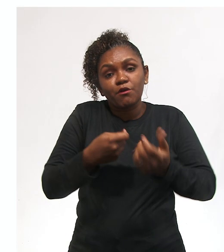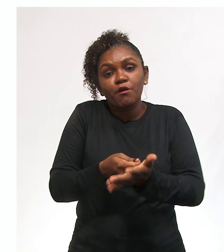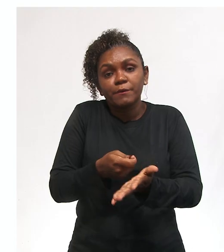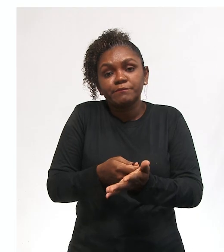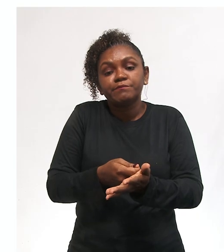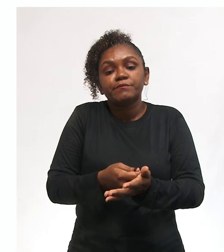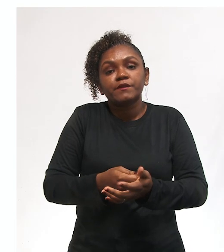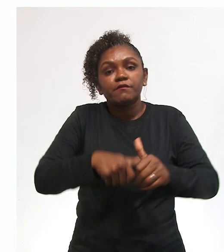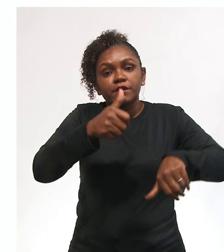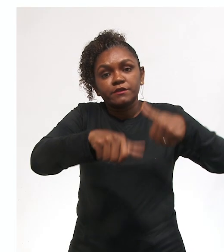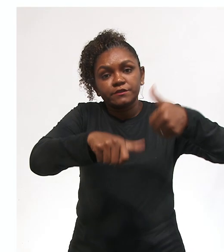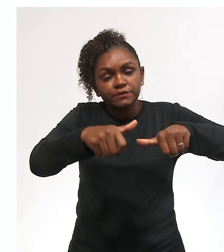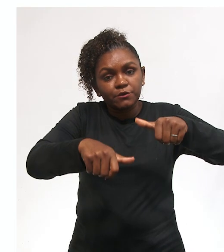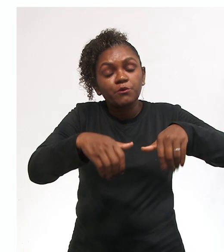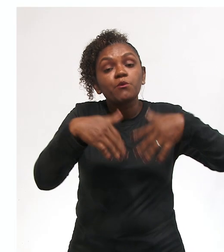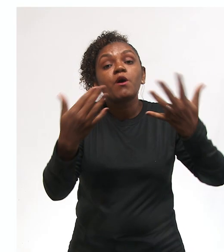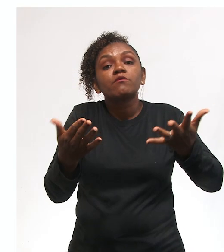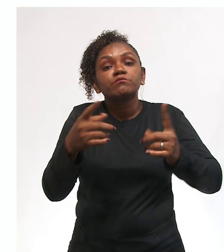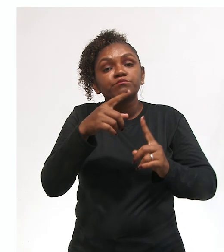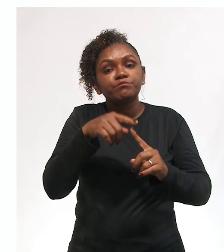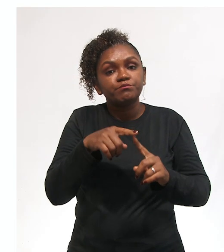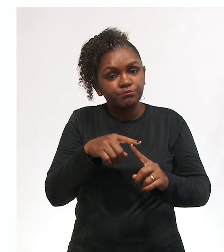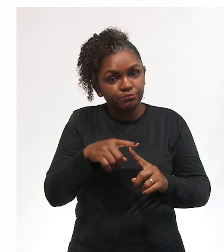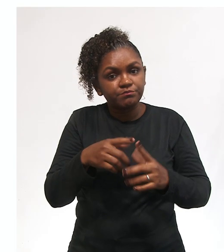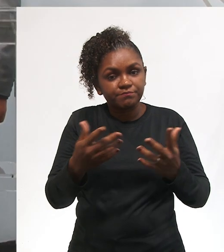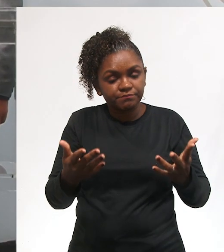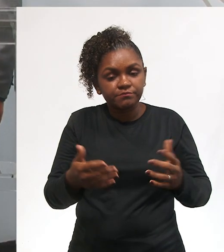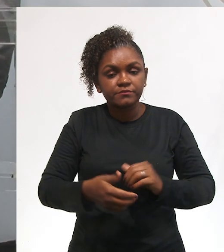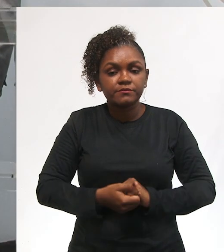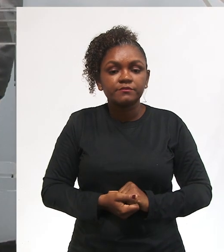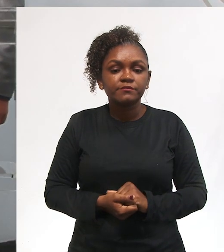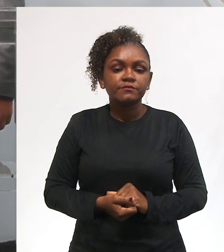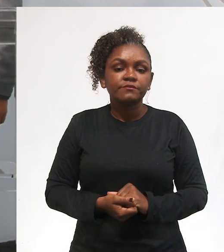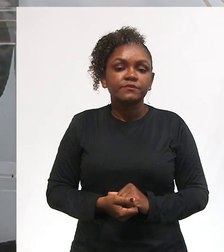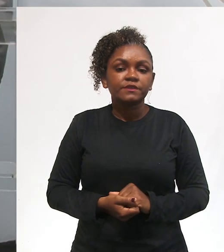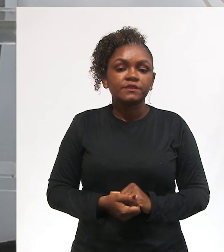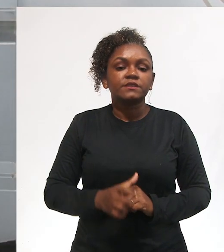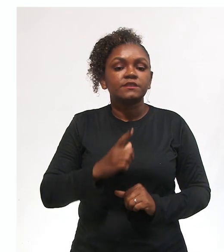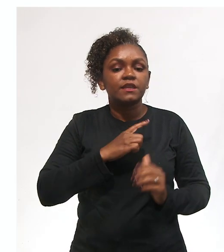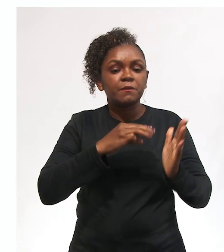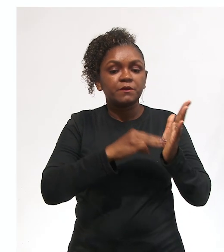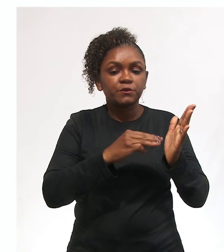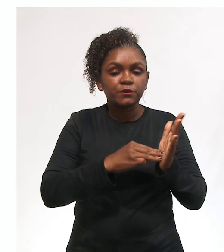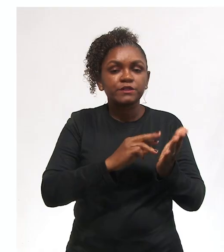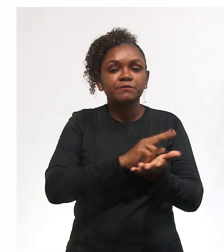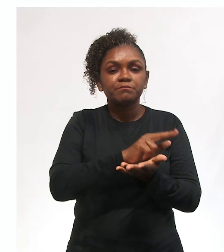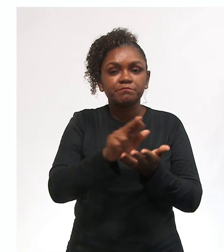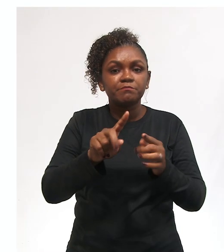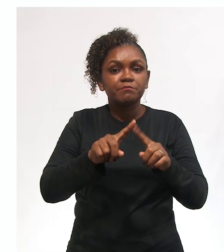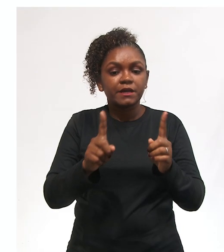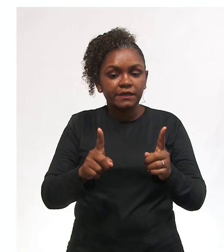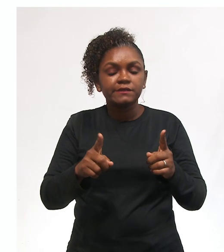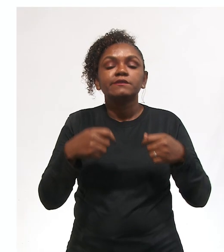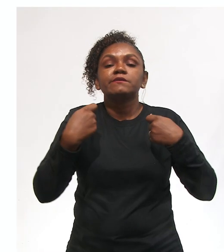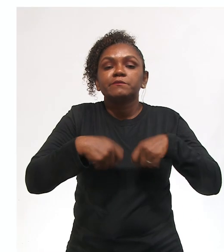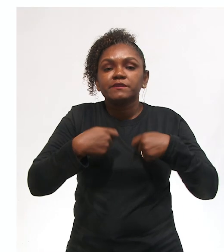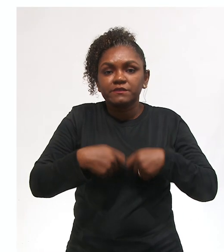Né, todas essas teorias que a gente está aqui vendo, a gente já tentou várias metodologias e é muito difícil a gente não ter